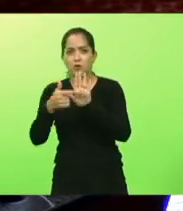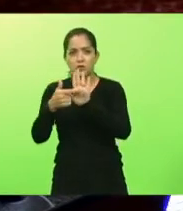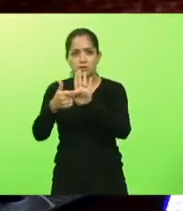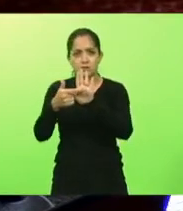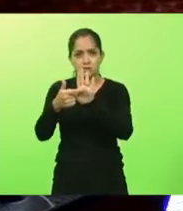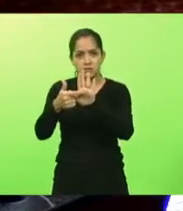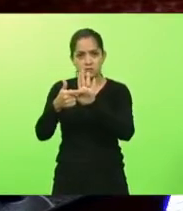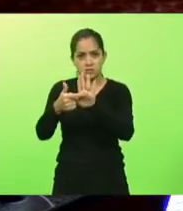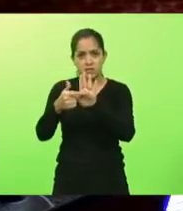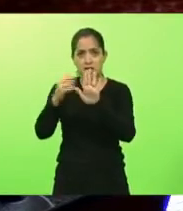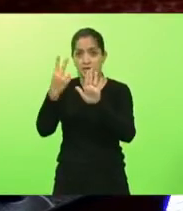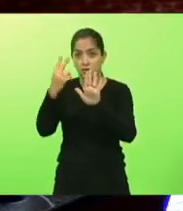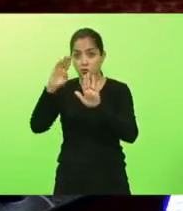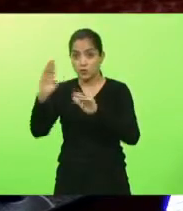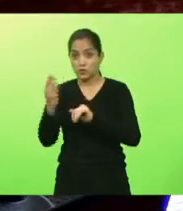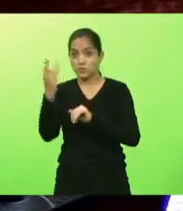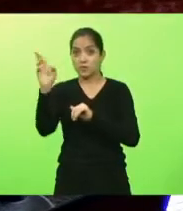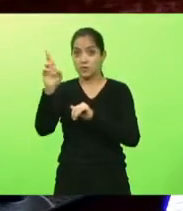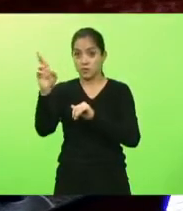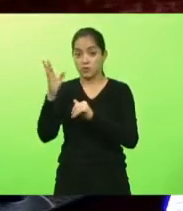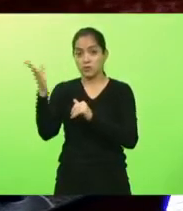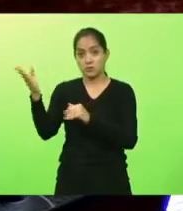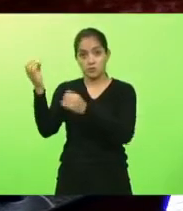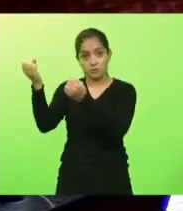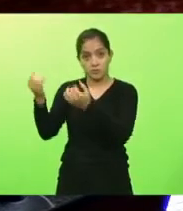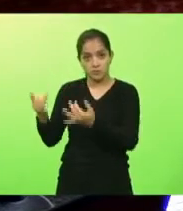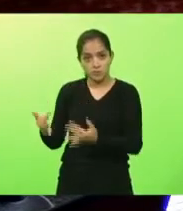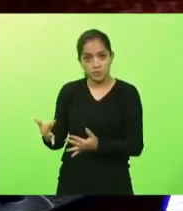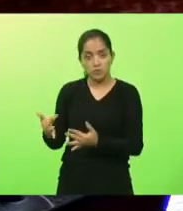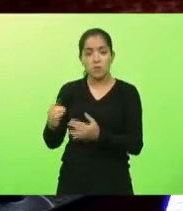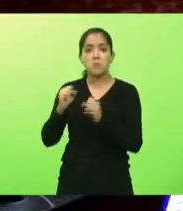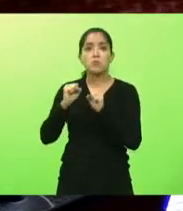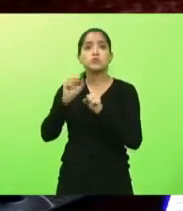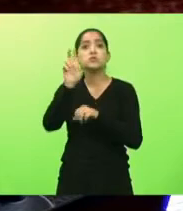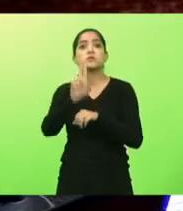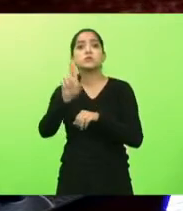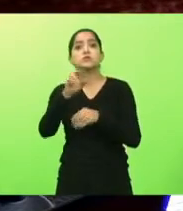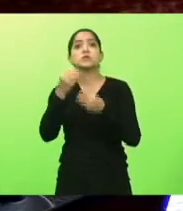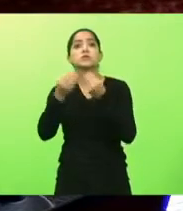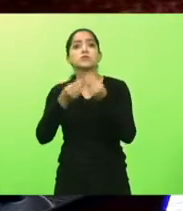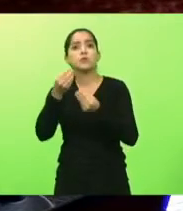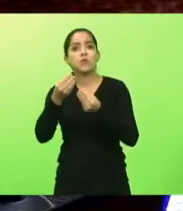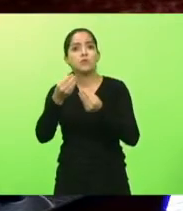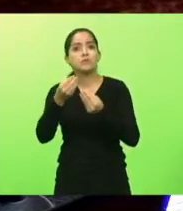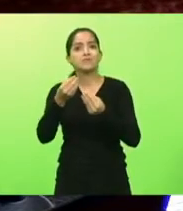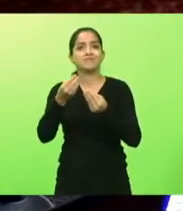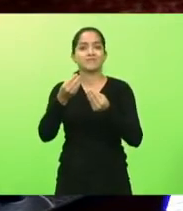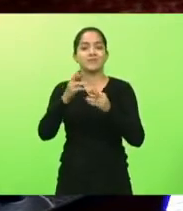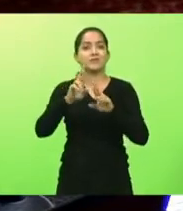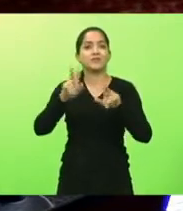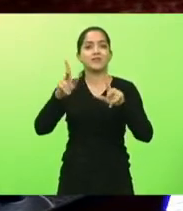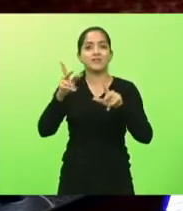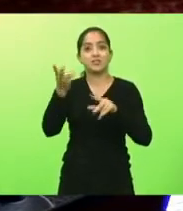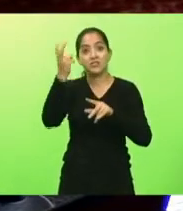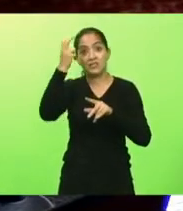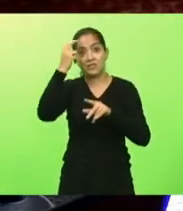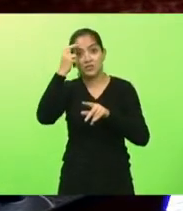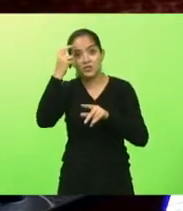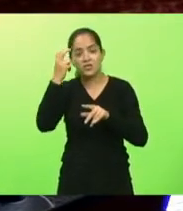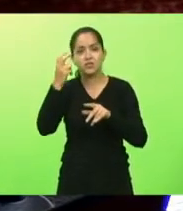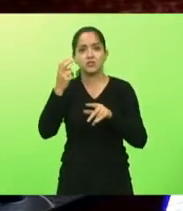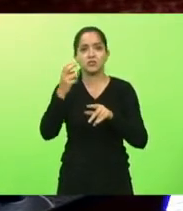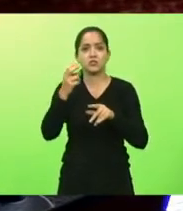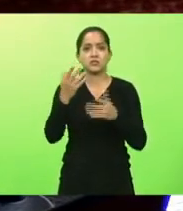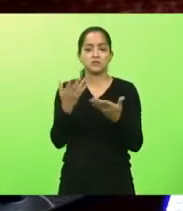a 2 bilhões, como bem disse o deputado ali, poderiam estar sendo empregados de uma forma muito inteligente e de uma forma útil mesmo,